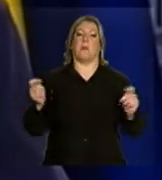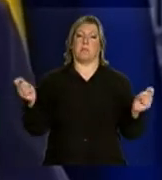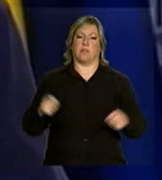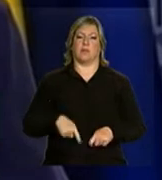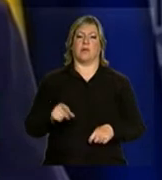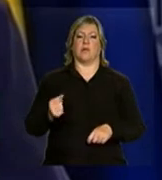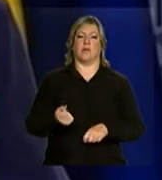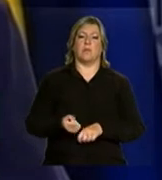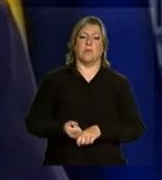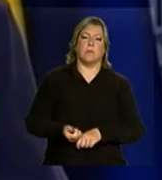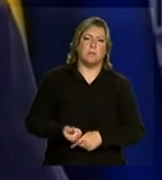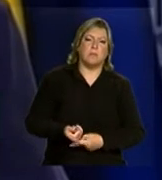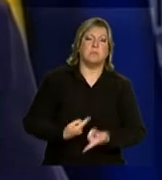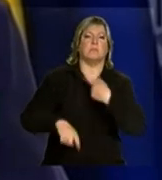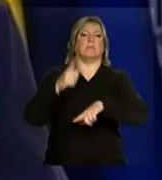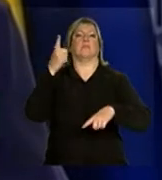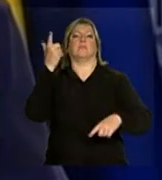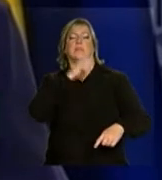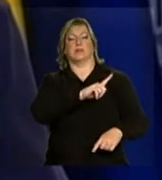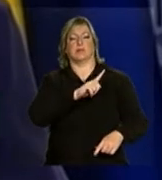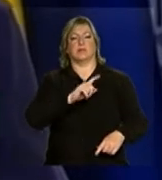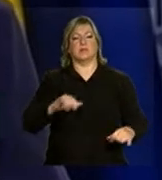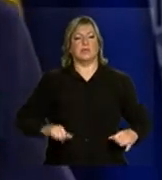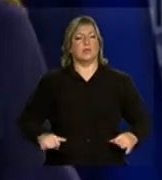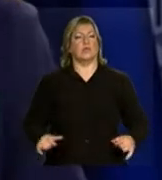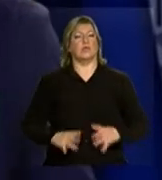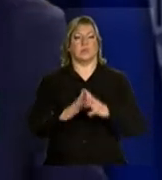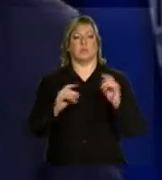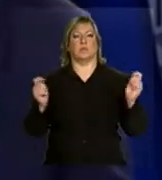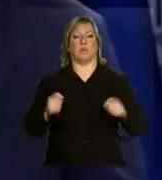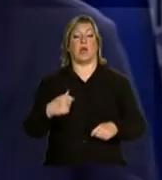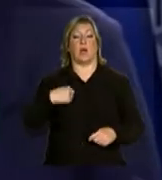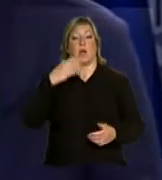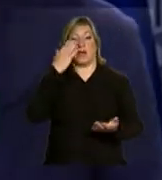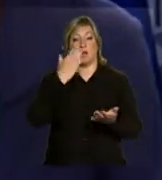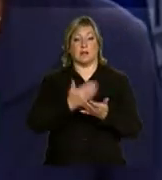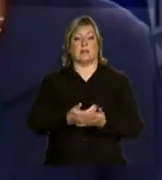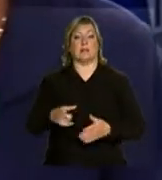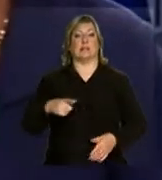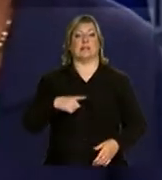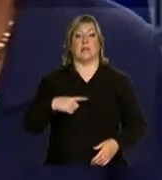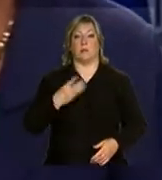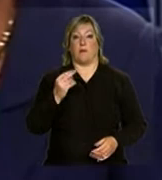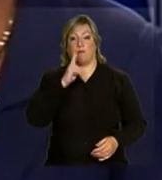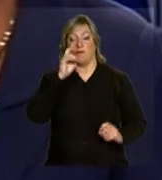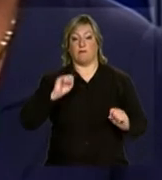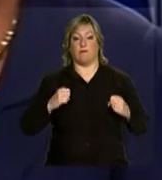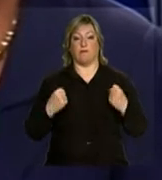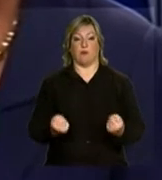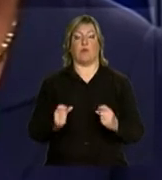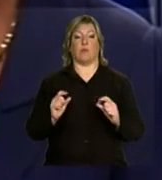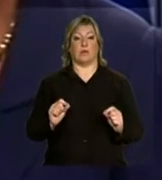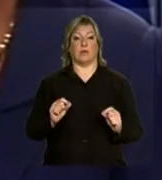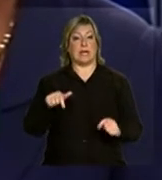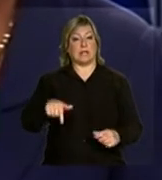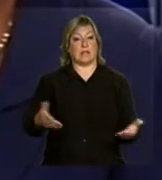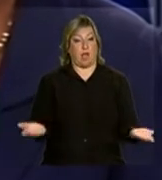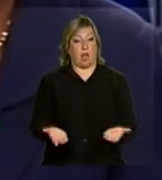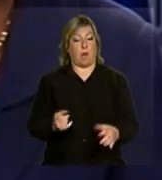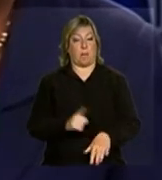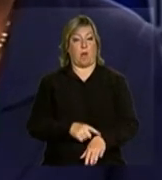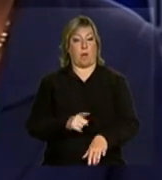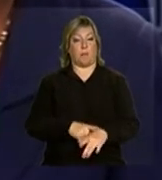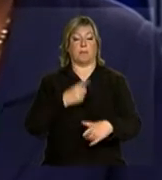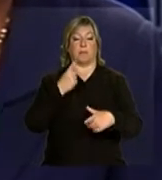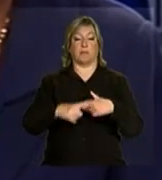solução. E considero que tem um componente muito forte nesse momento de crise,